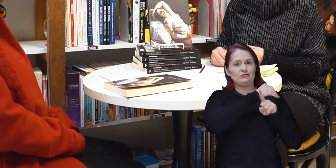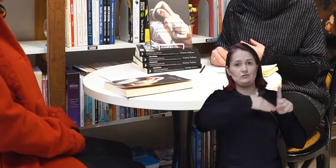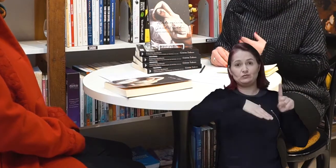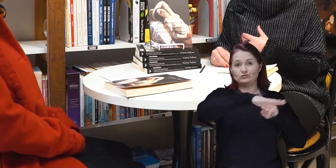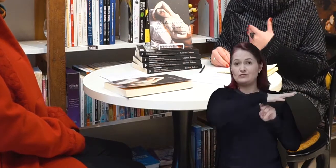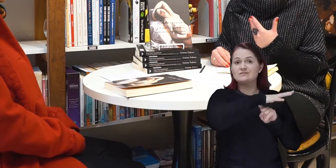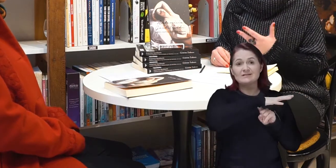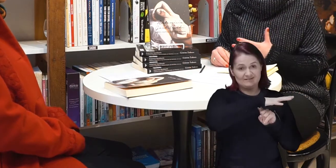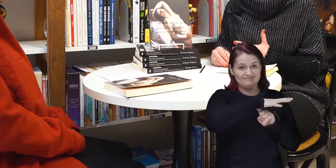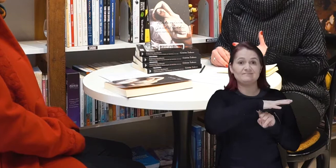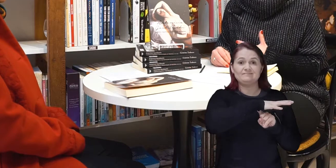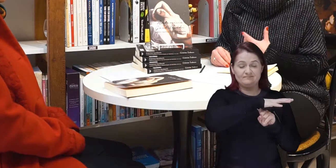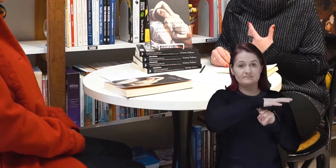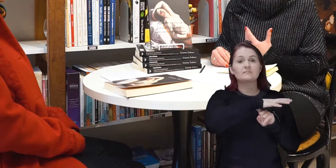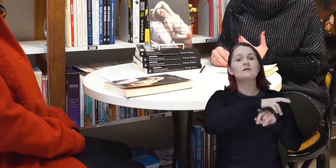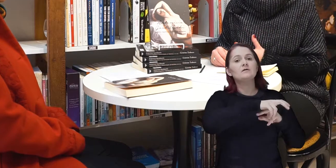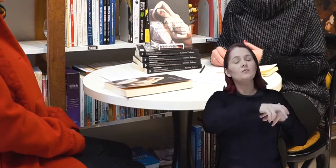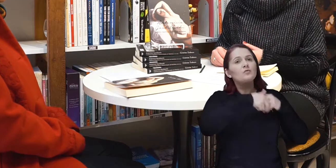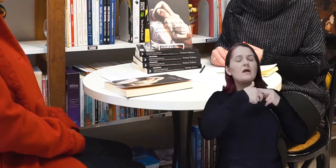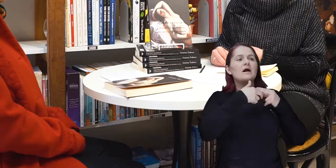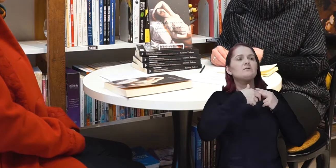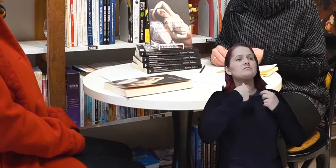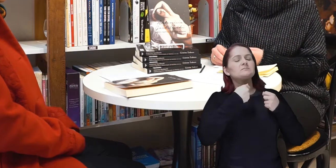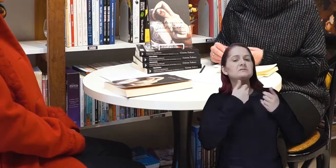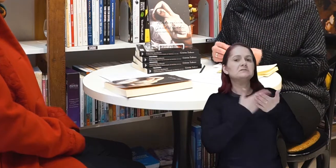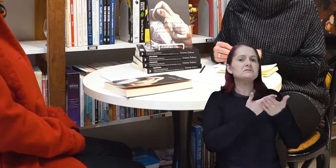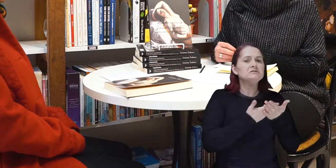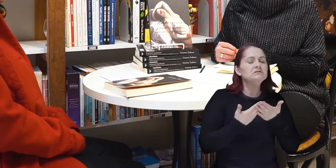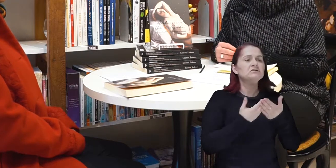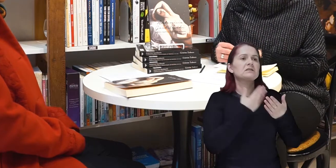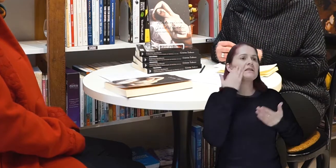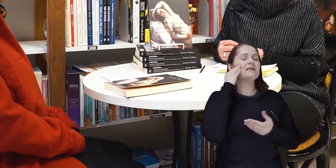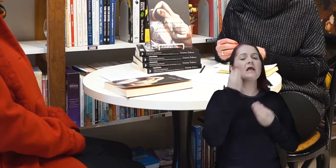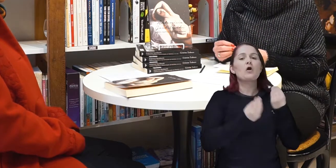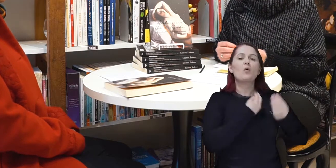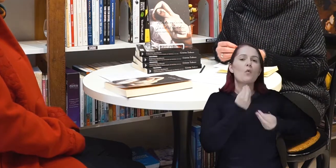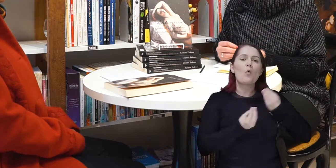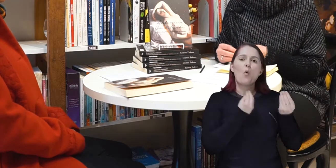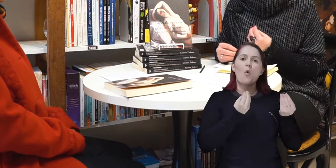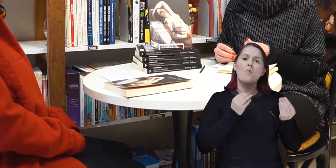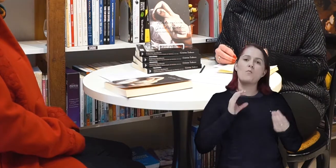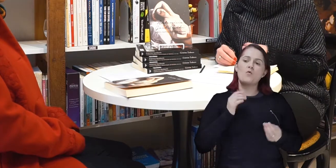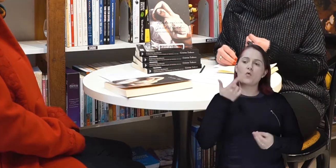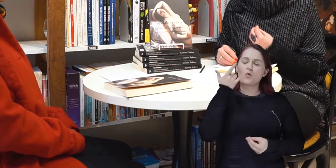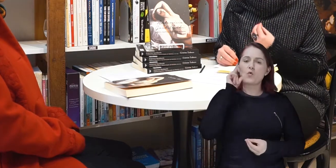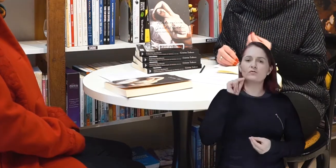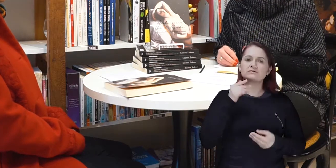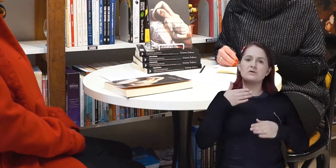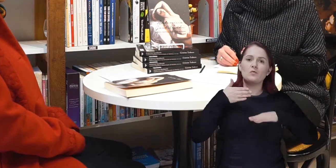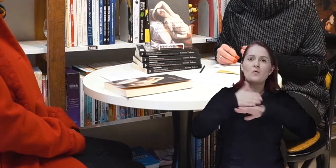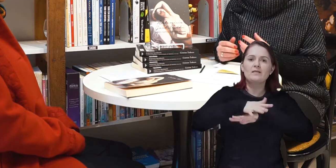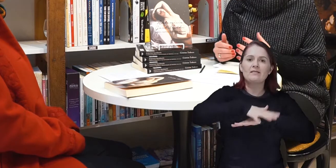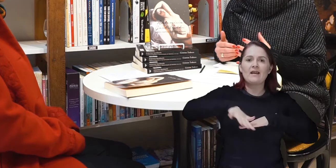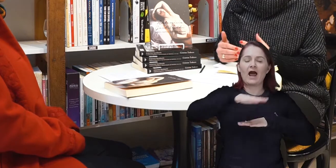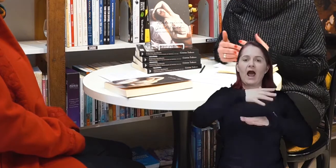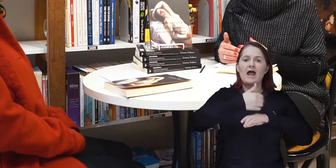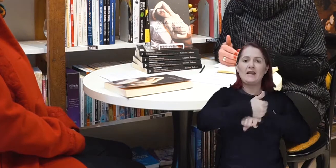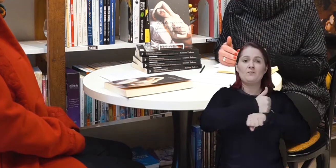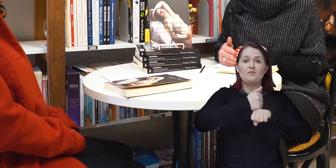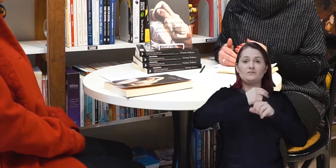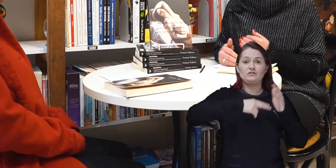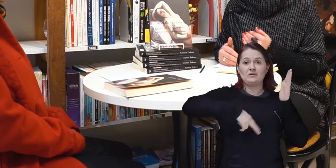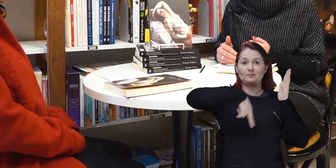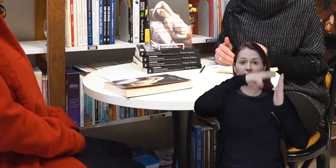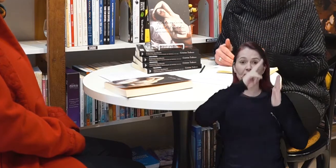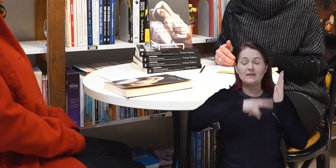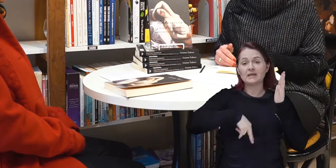ela se desenvolveu como artista, como pintora, e procurando entender como, em que circunstâncias, de que forma ela